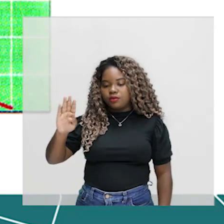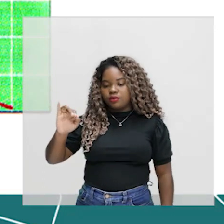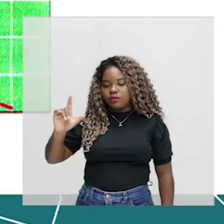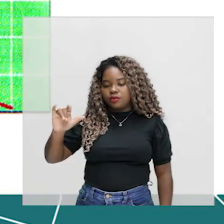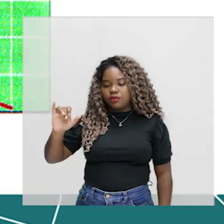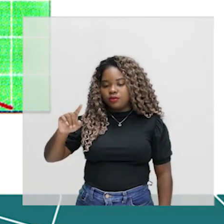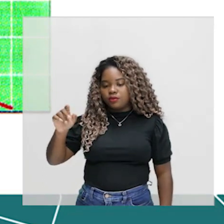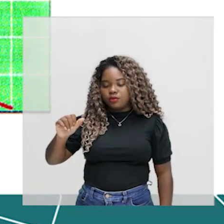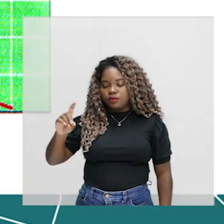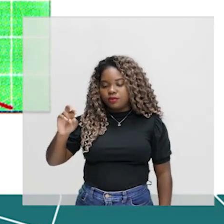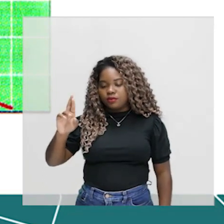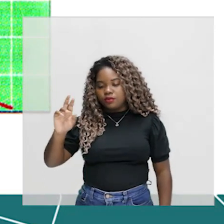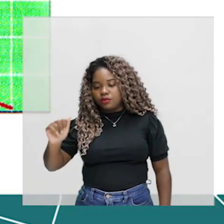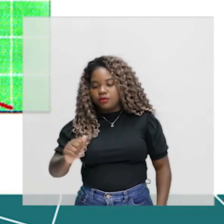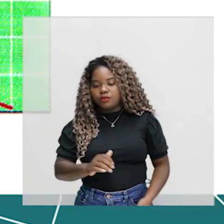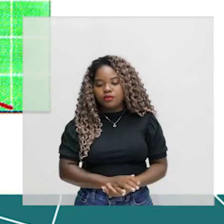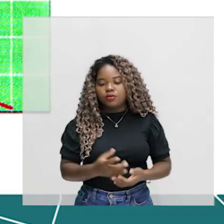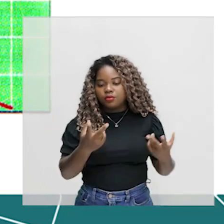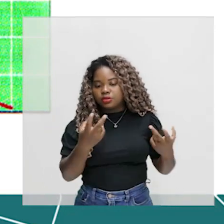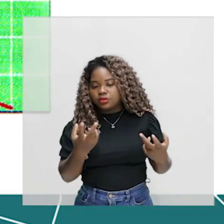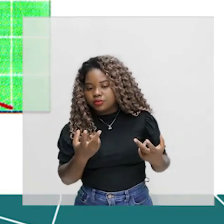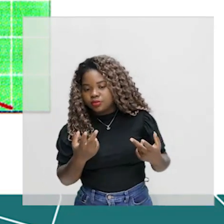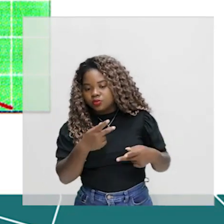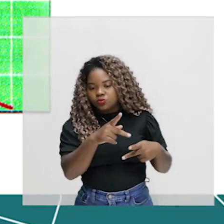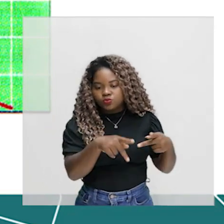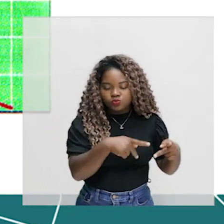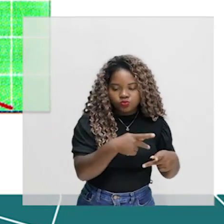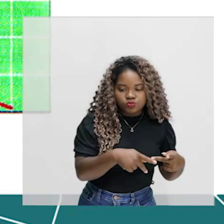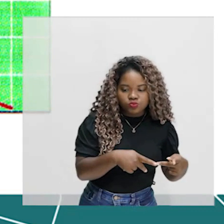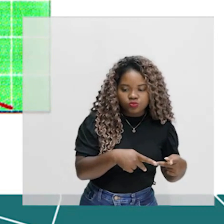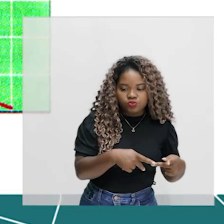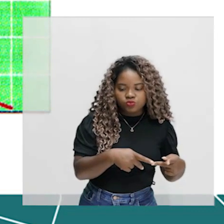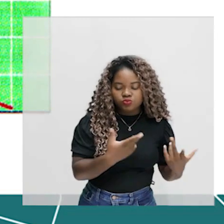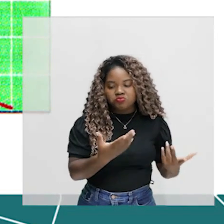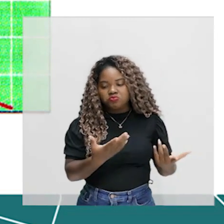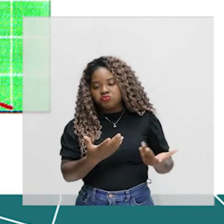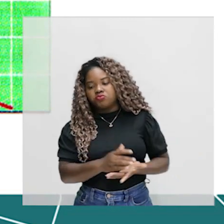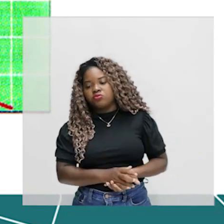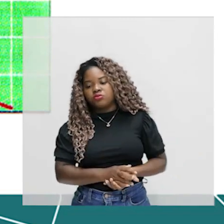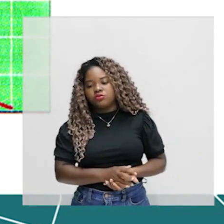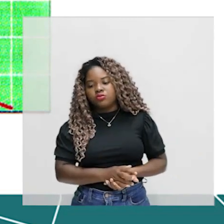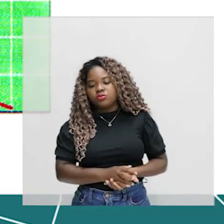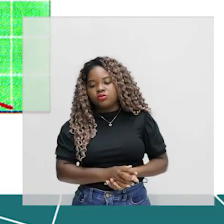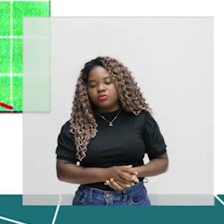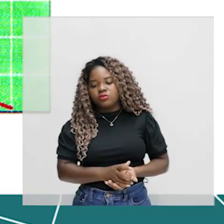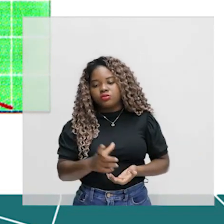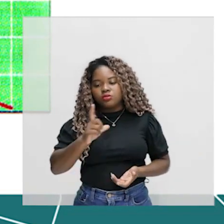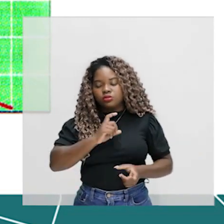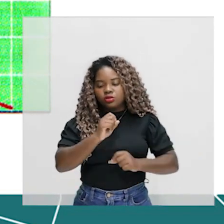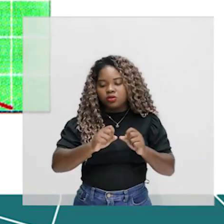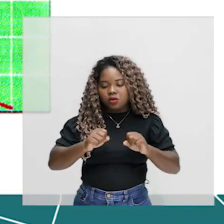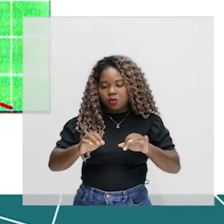tá olhando para uma população é um conjunto de indivíduos que segue uma distribuição normal